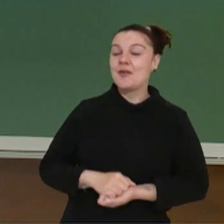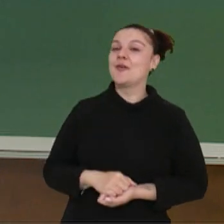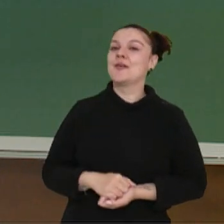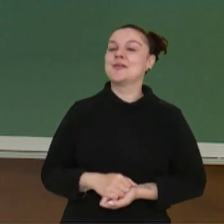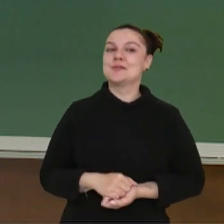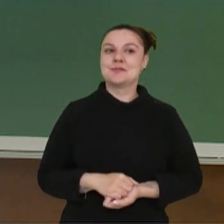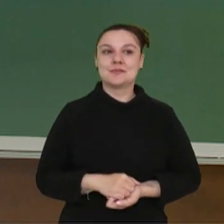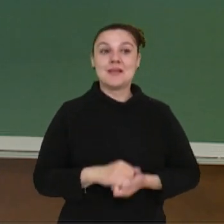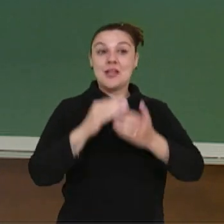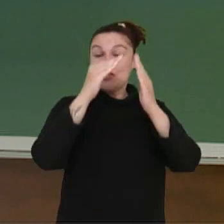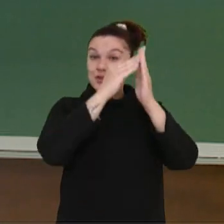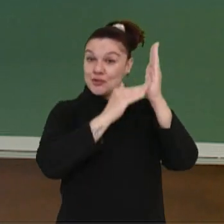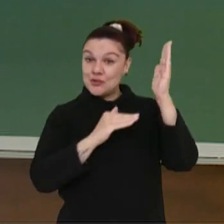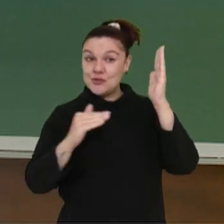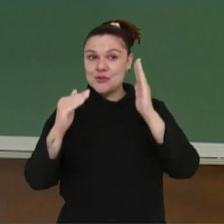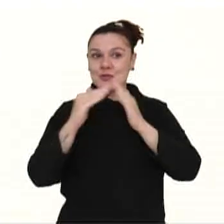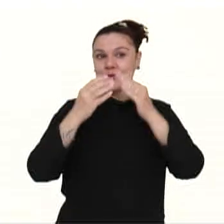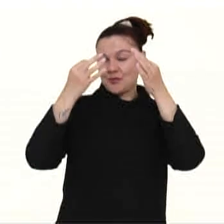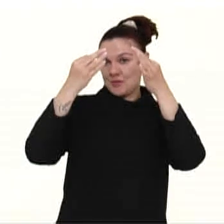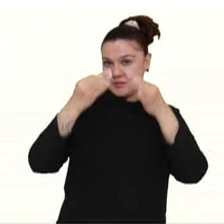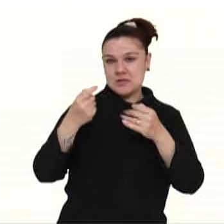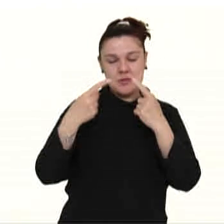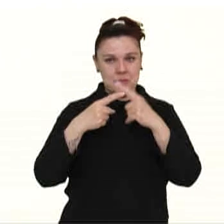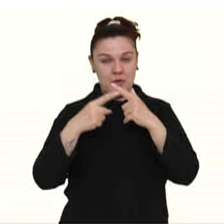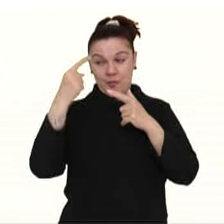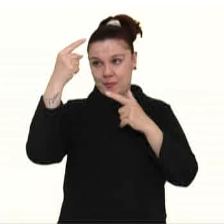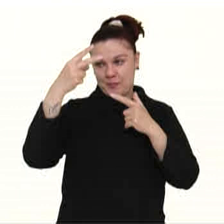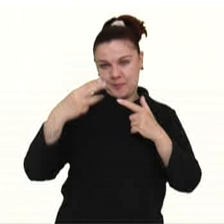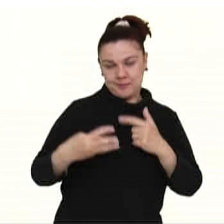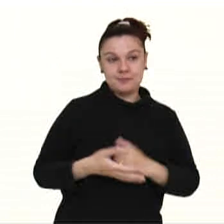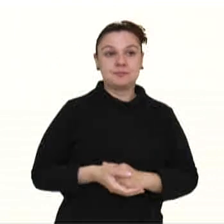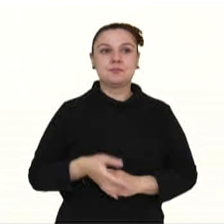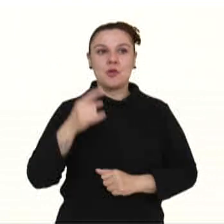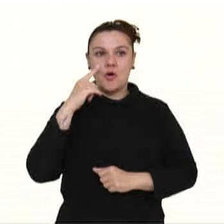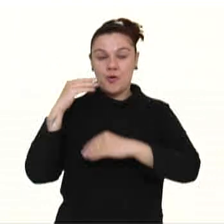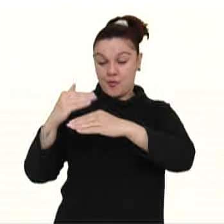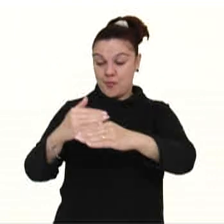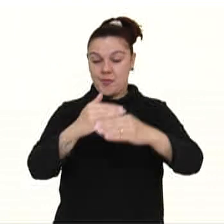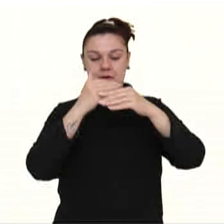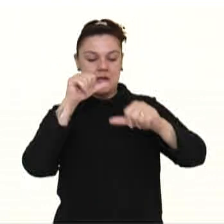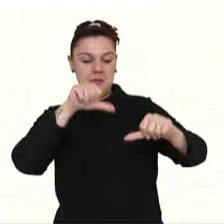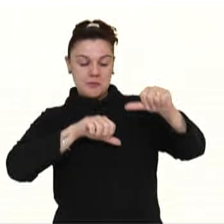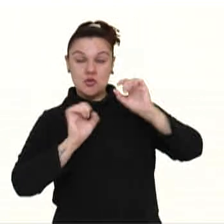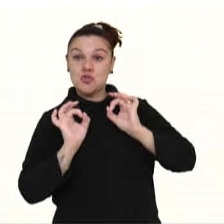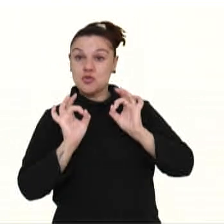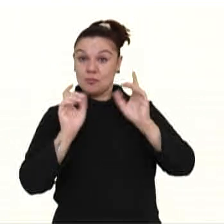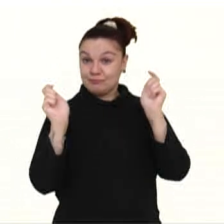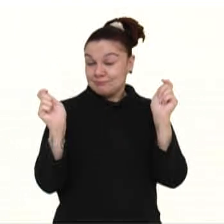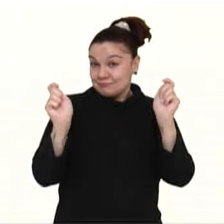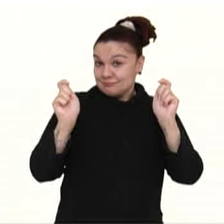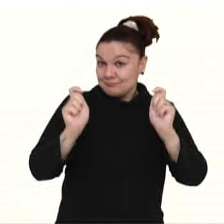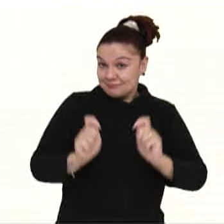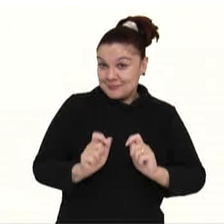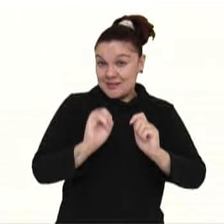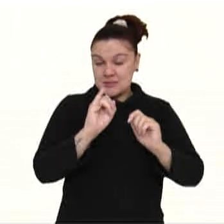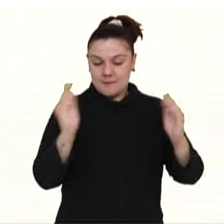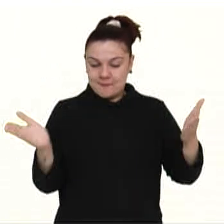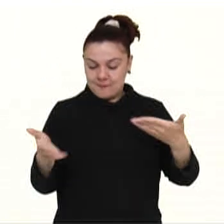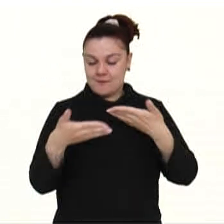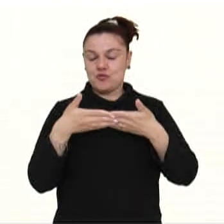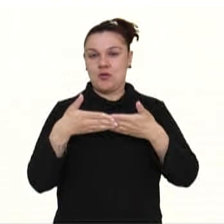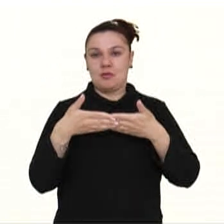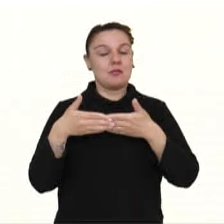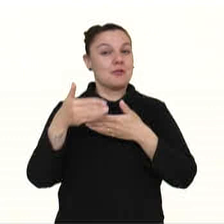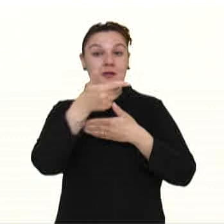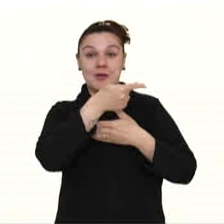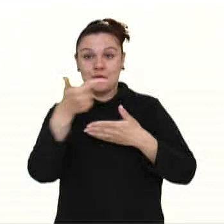Olha só, todas são verdadeiras. Vamos ler uma por uma? O equilíbrio químico só pode ser atingido em sistema fechado,